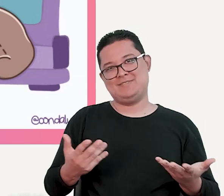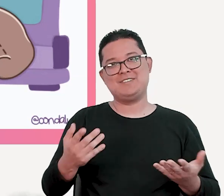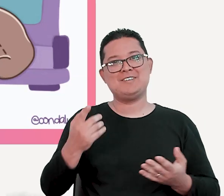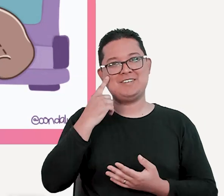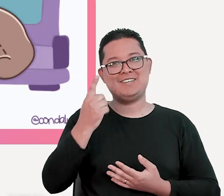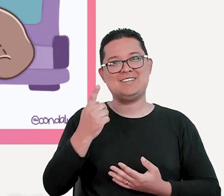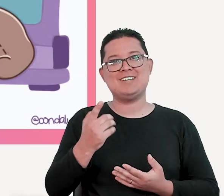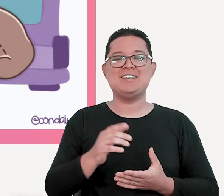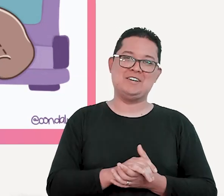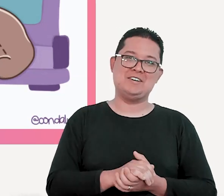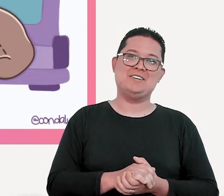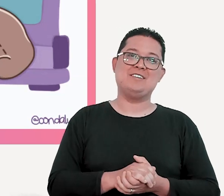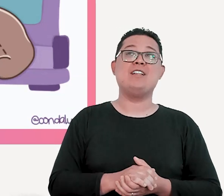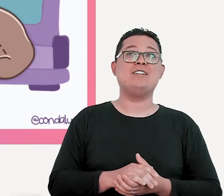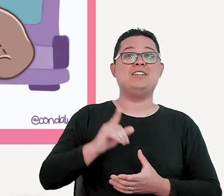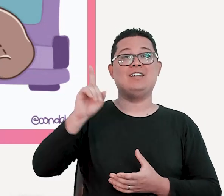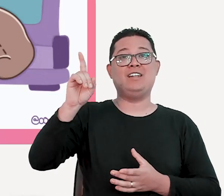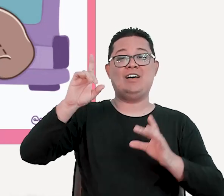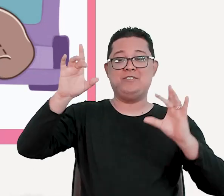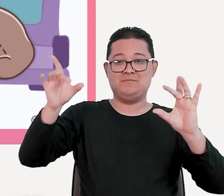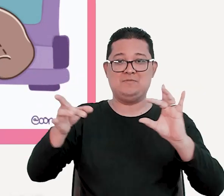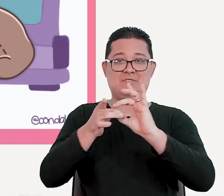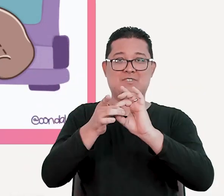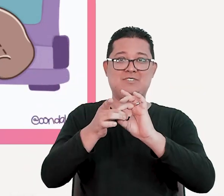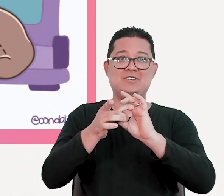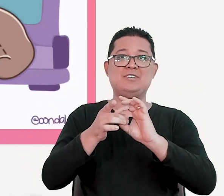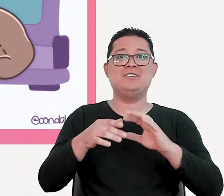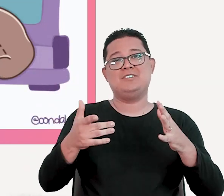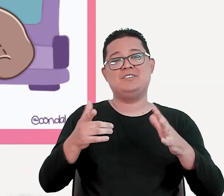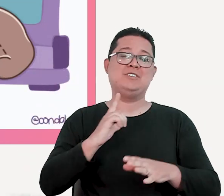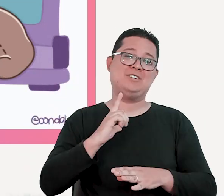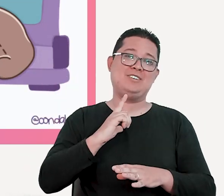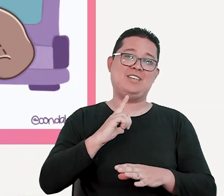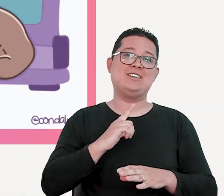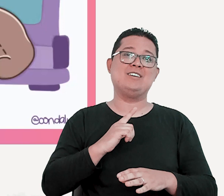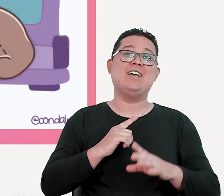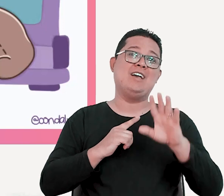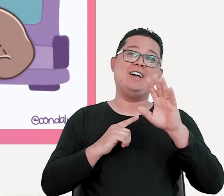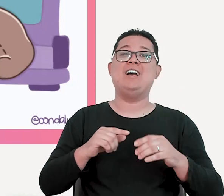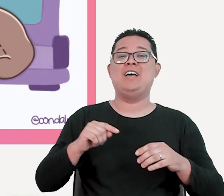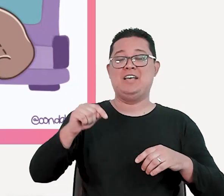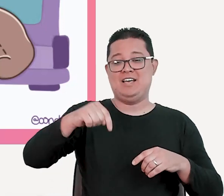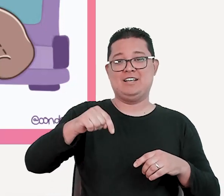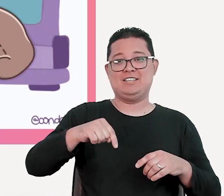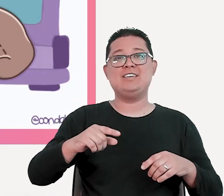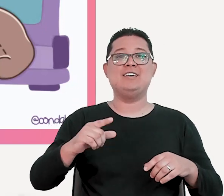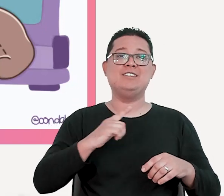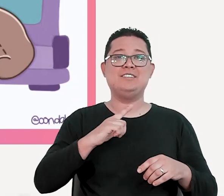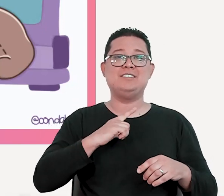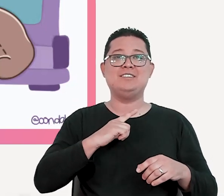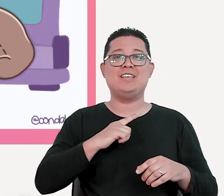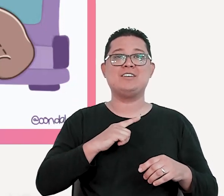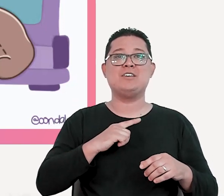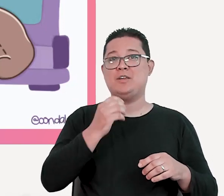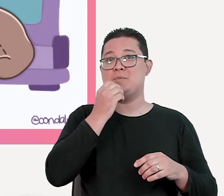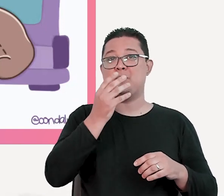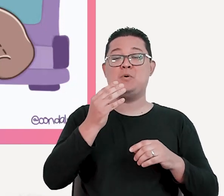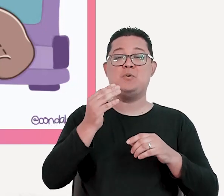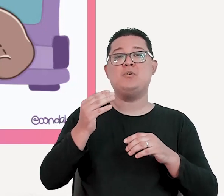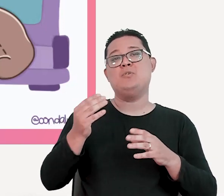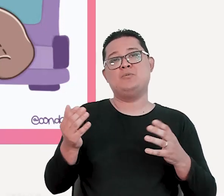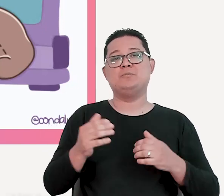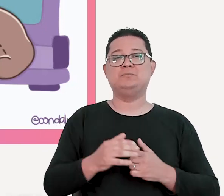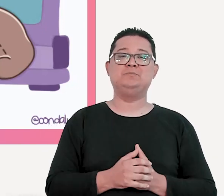A gente não emenda feriado, mas os feriados que caem de fim de semana vão para a semana, e você acaba fazendo um fim de semana um pouco